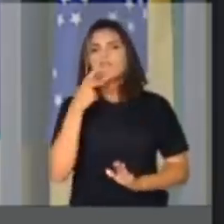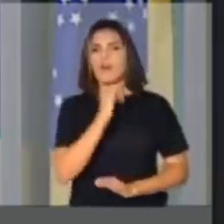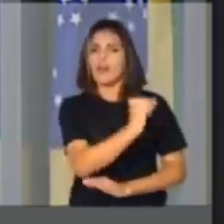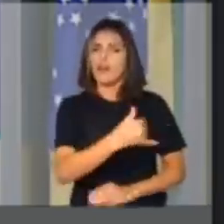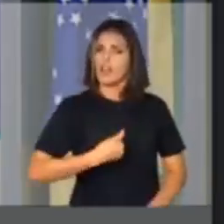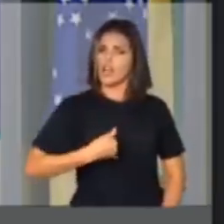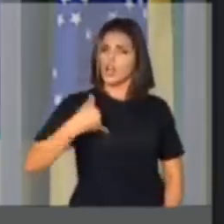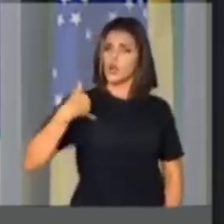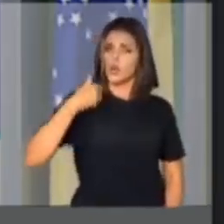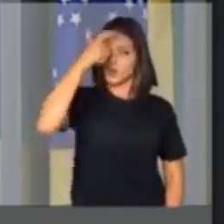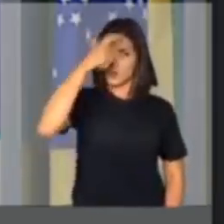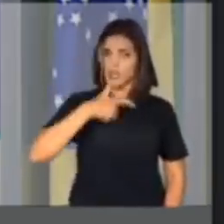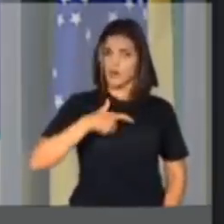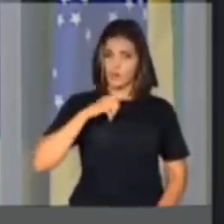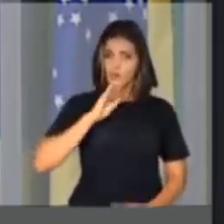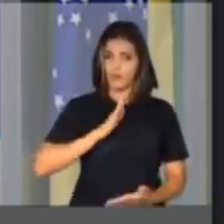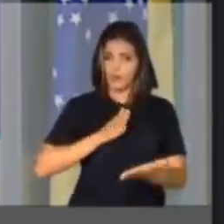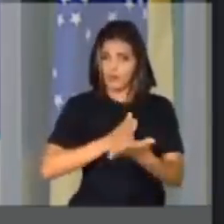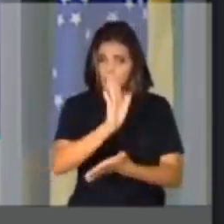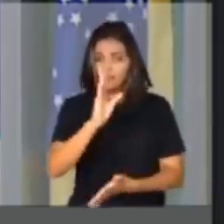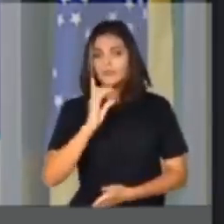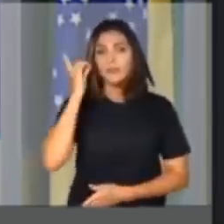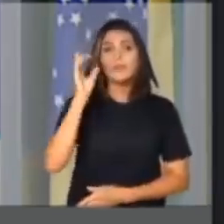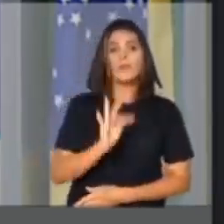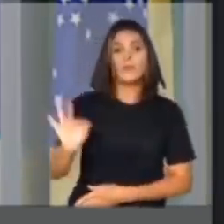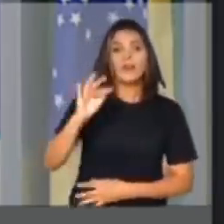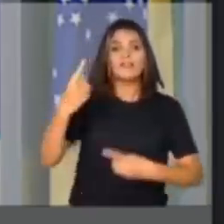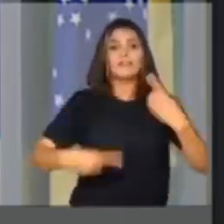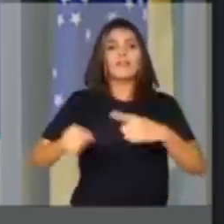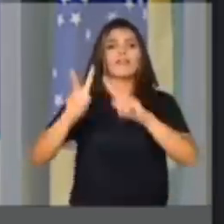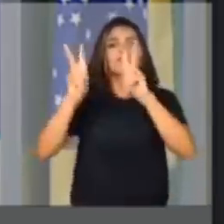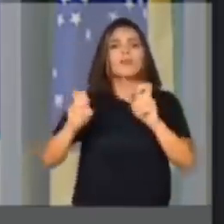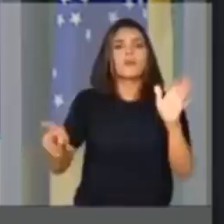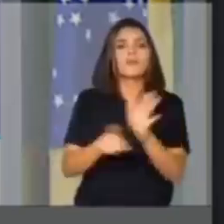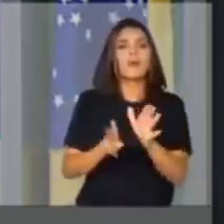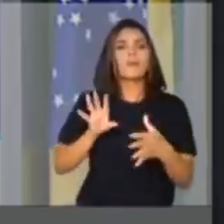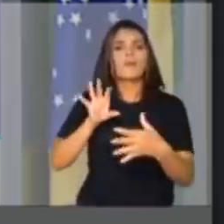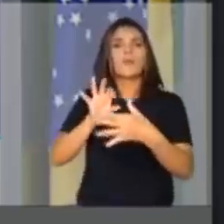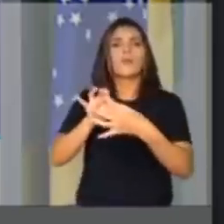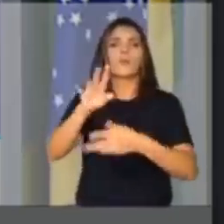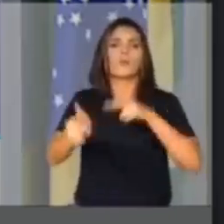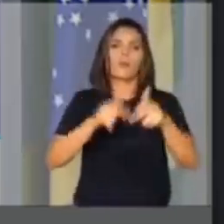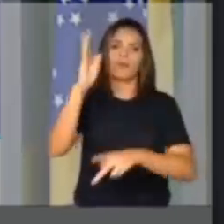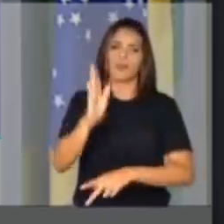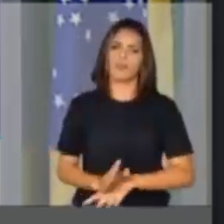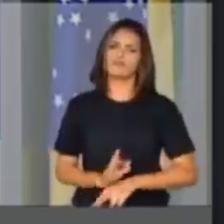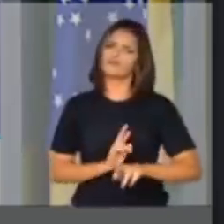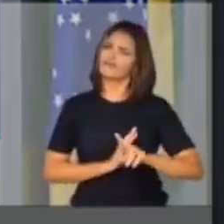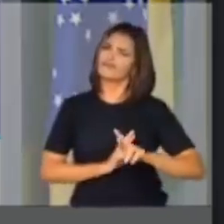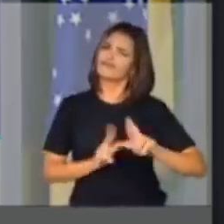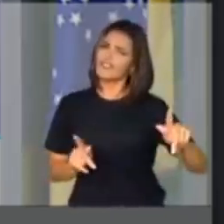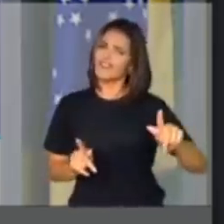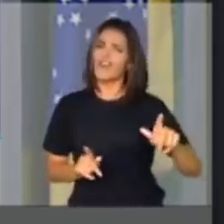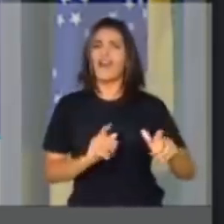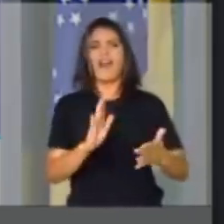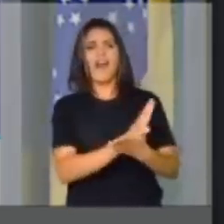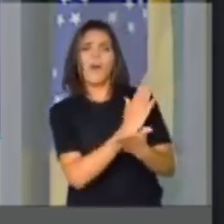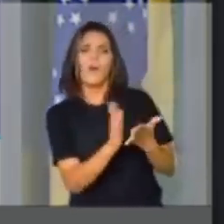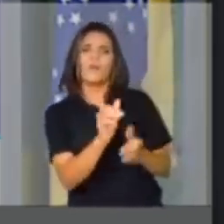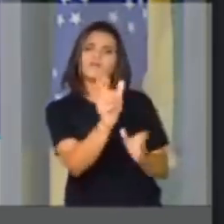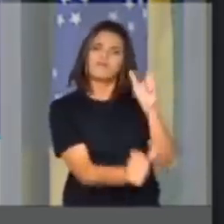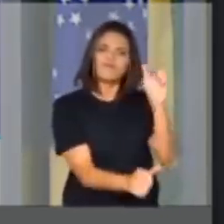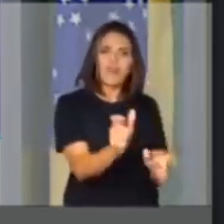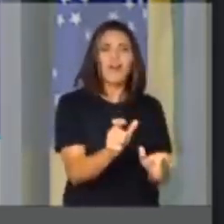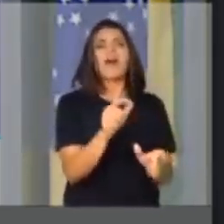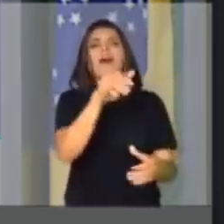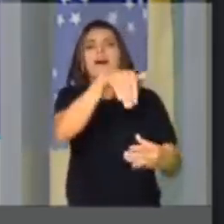de ter sido eleito para debater os temas nacionais e para representar a população brasileira. Diferente de alguns e de algumas que